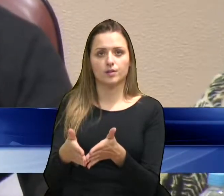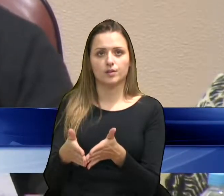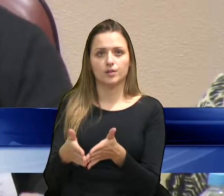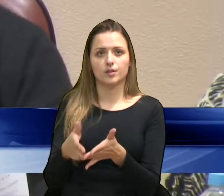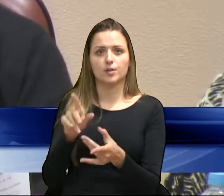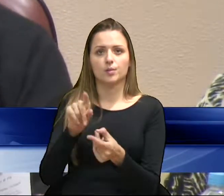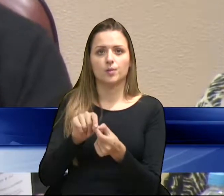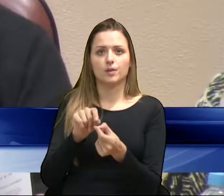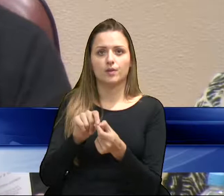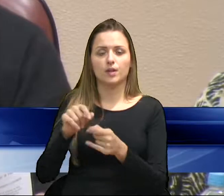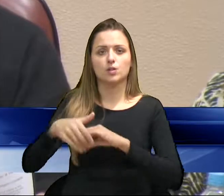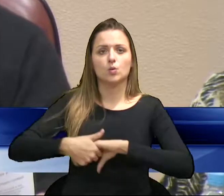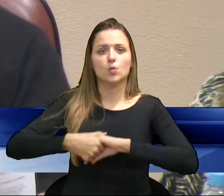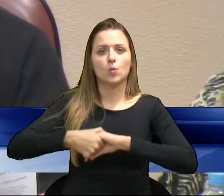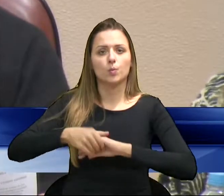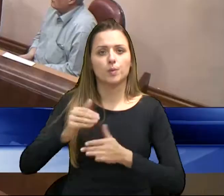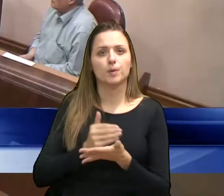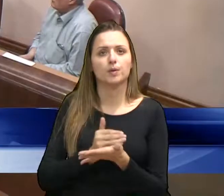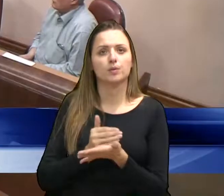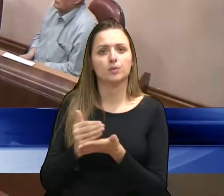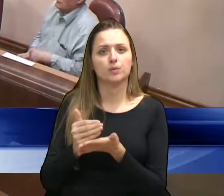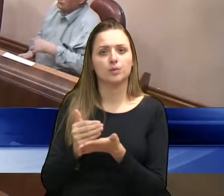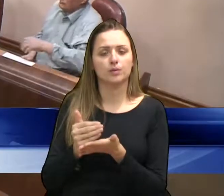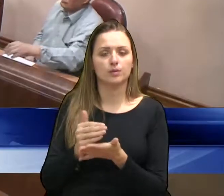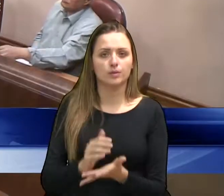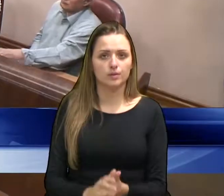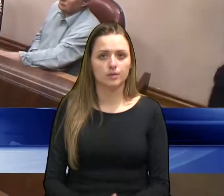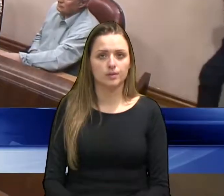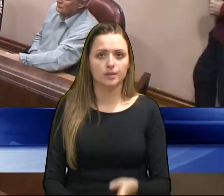faça a sua saudação inicial.